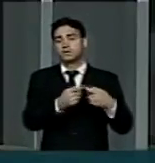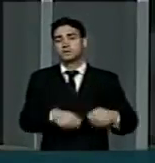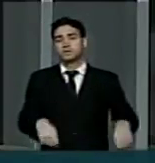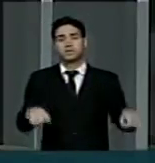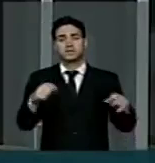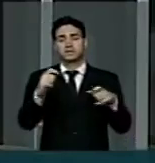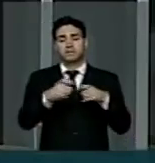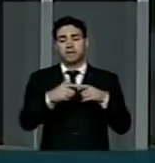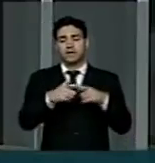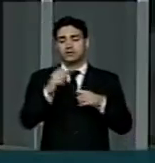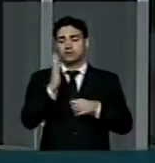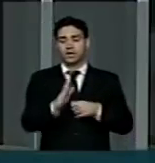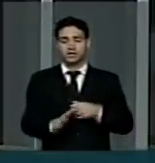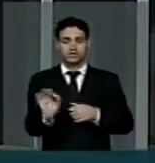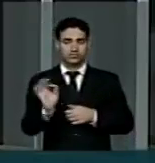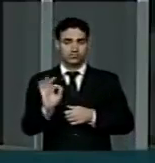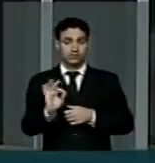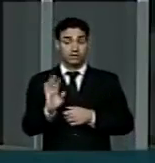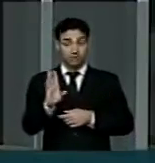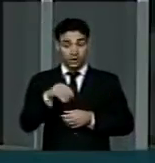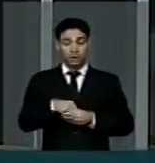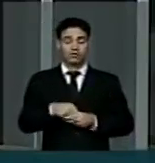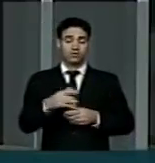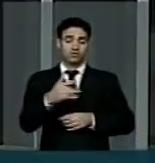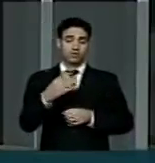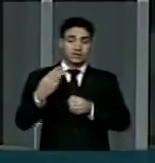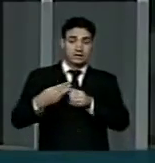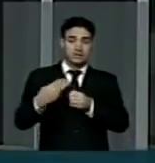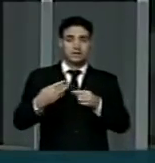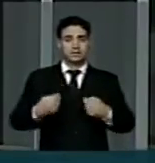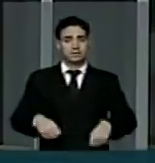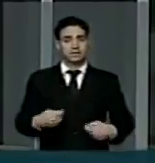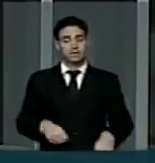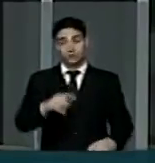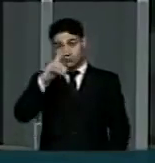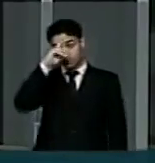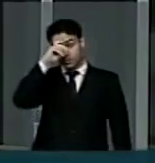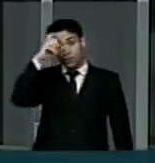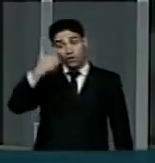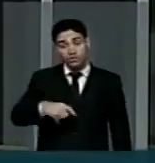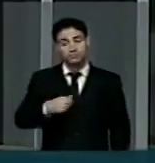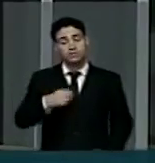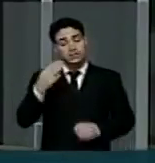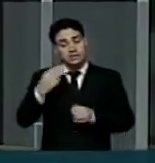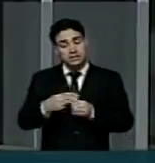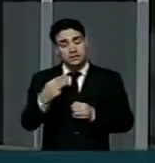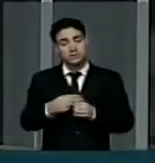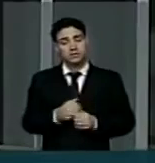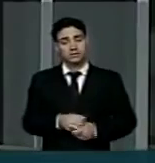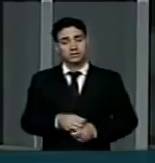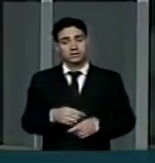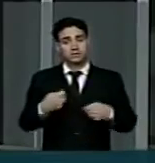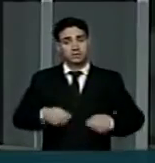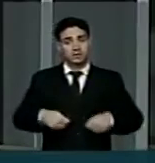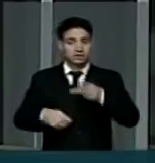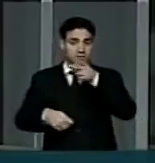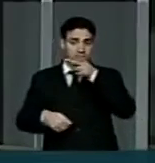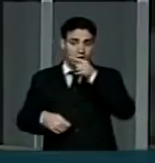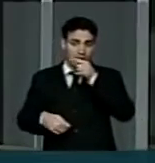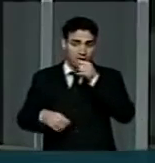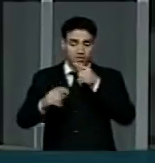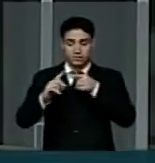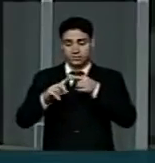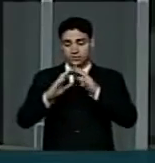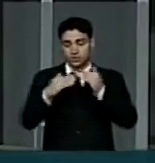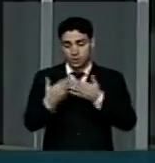Brasil, nós precisamos do médico no município. Nós precisamos do hospital no município. Nós precisamos da água, das